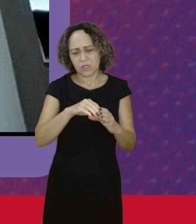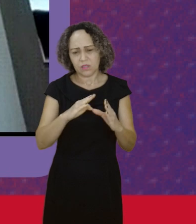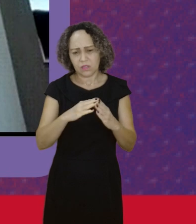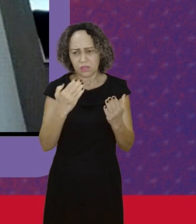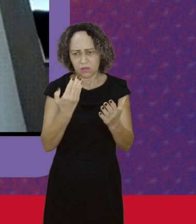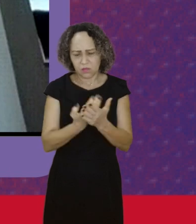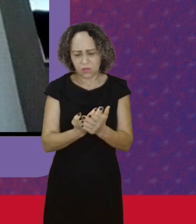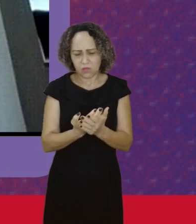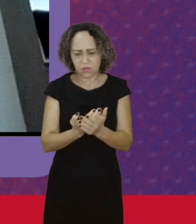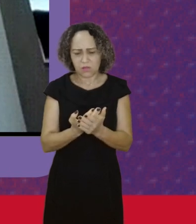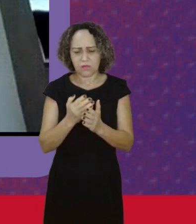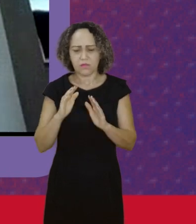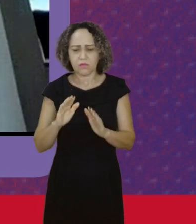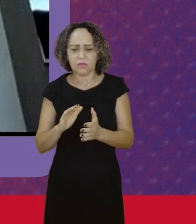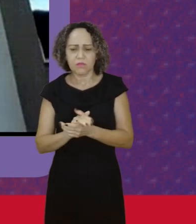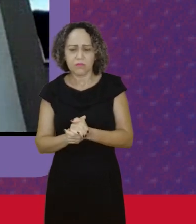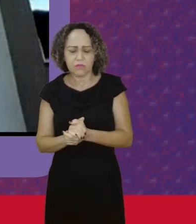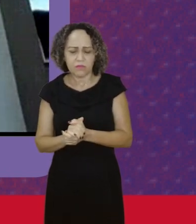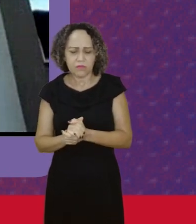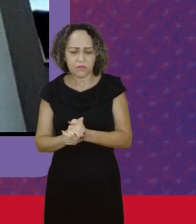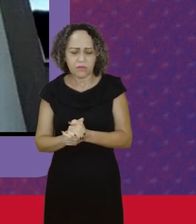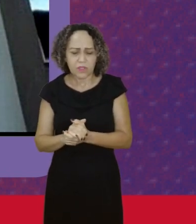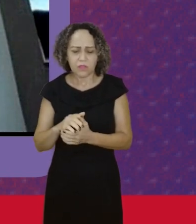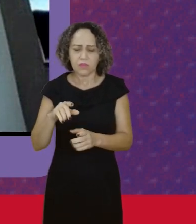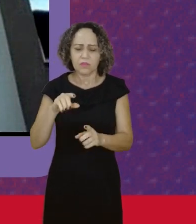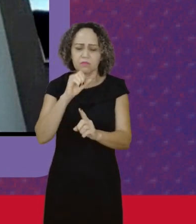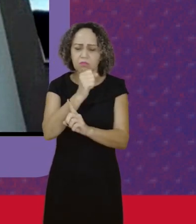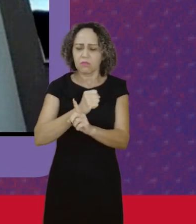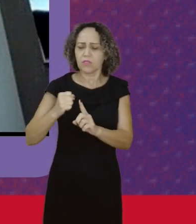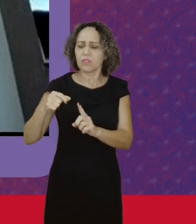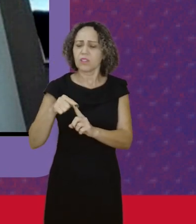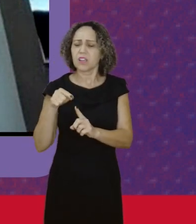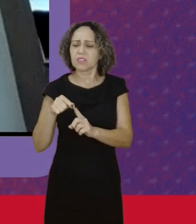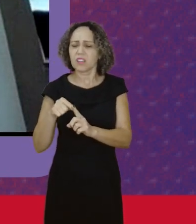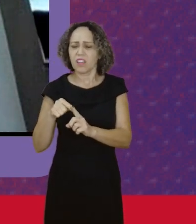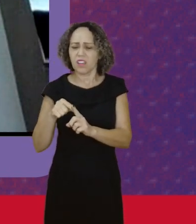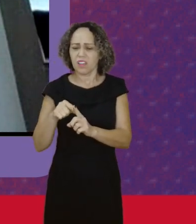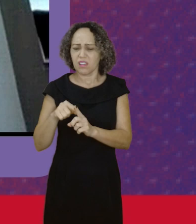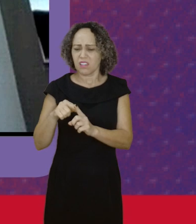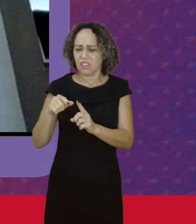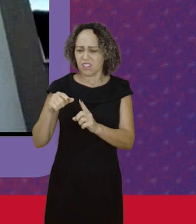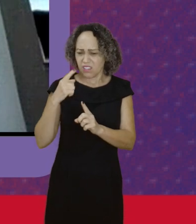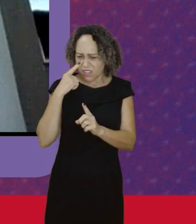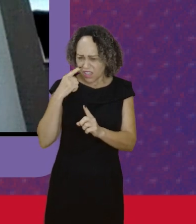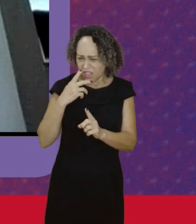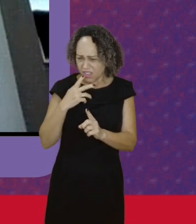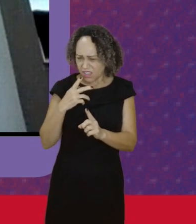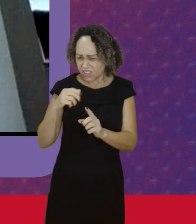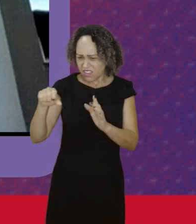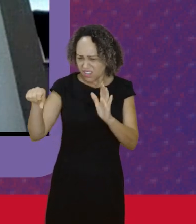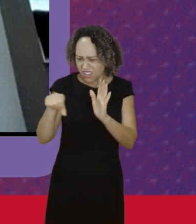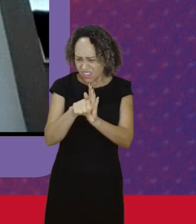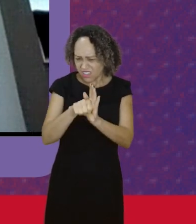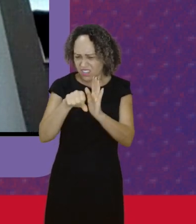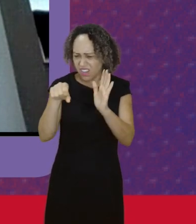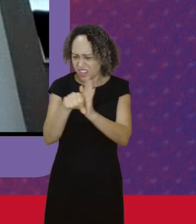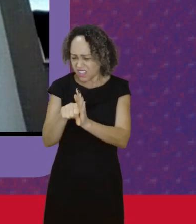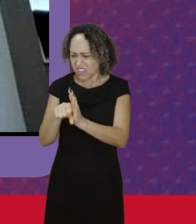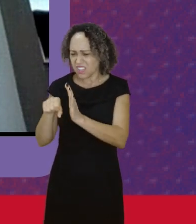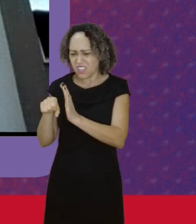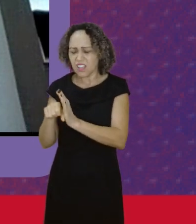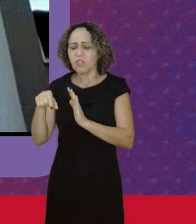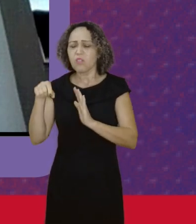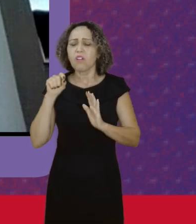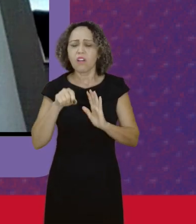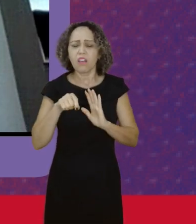dinâmico. E aí, quando você tem uma sociedade que criminaliza essa construção e